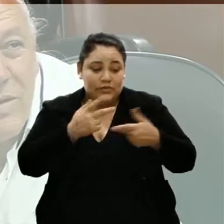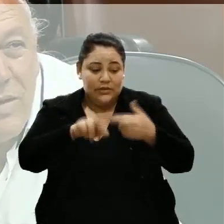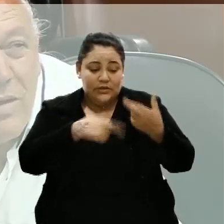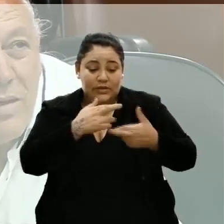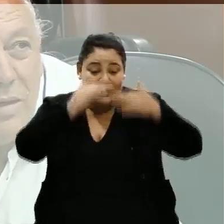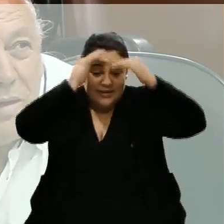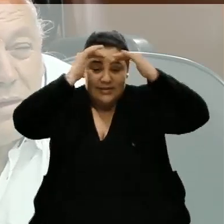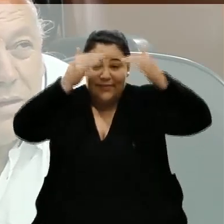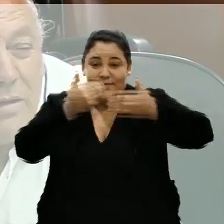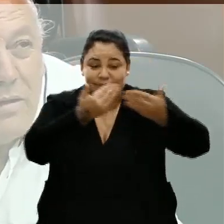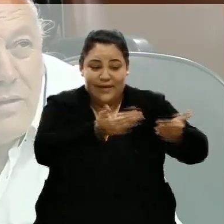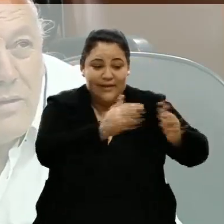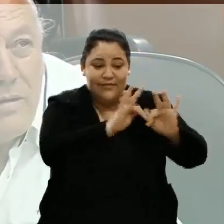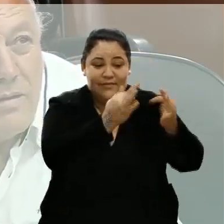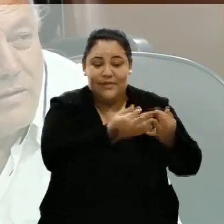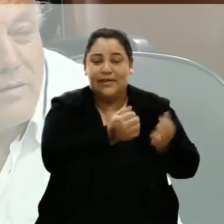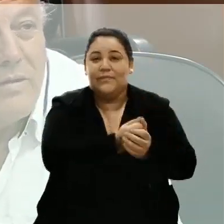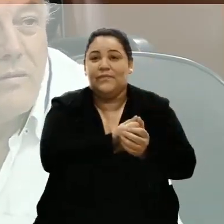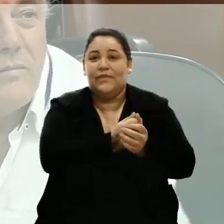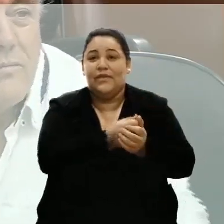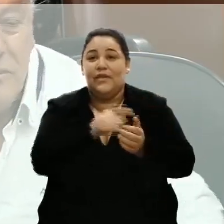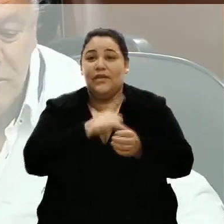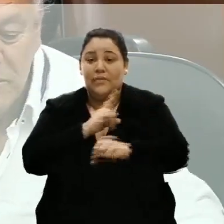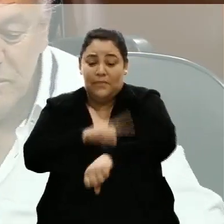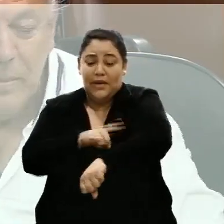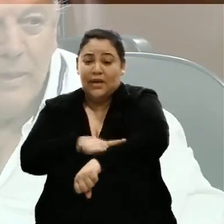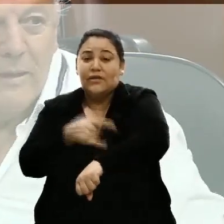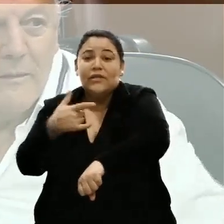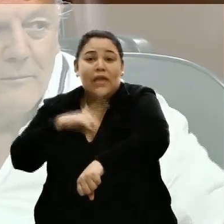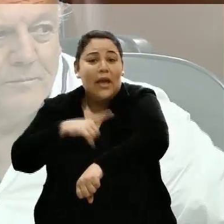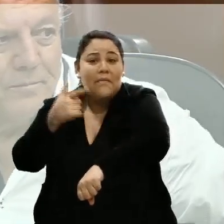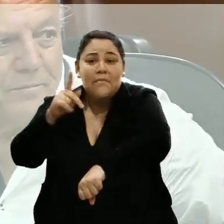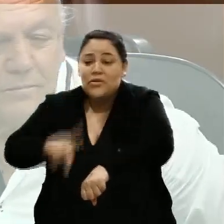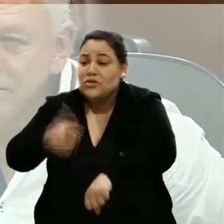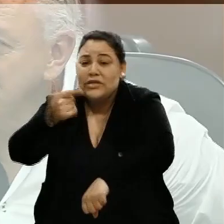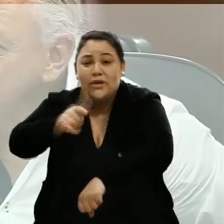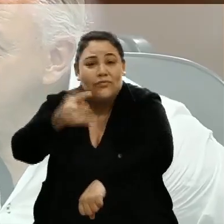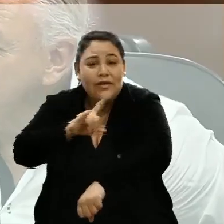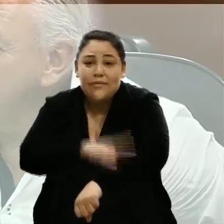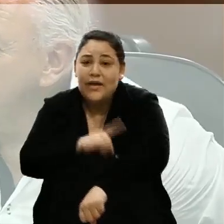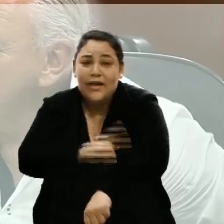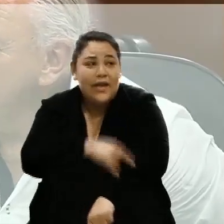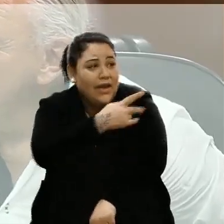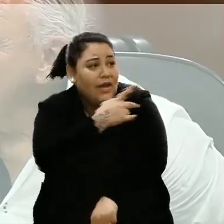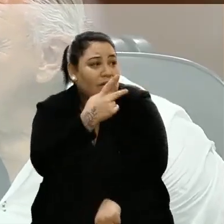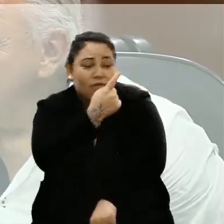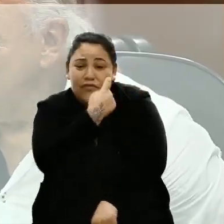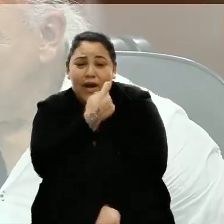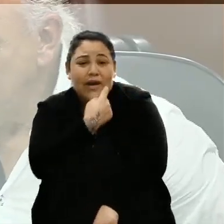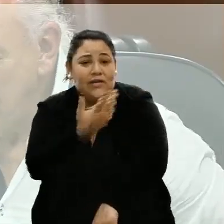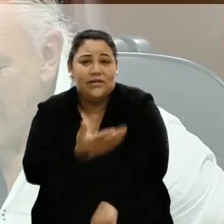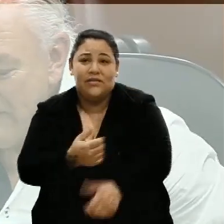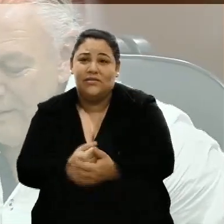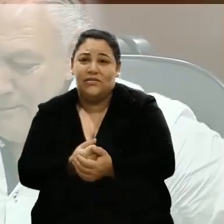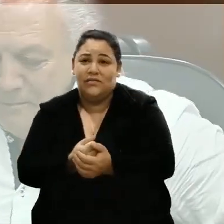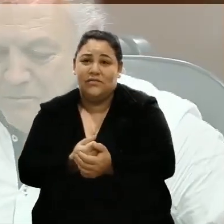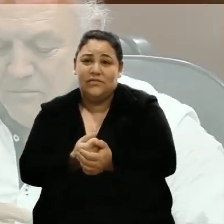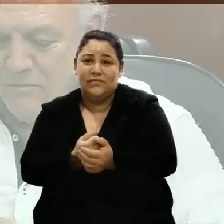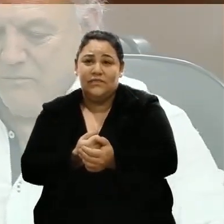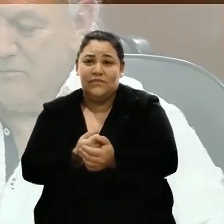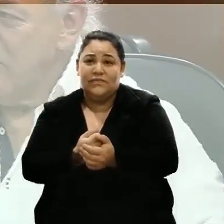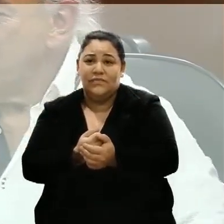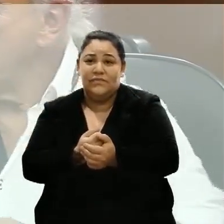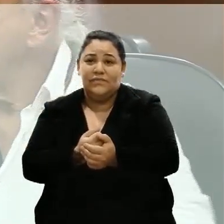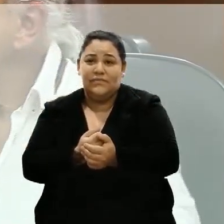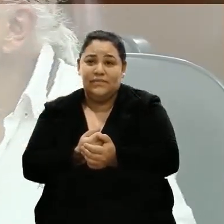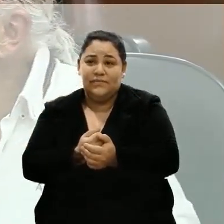eles. Madeira, tem banheiro, porque tinha pessoas que não tinham banheiro, vereador moleque. E o senhor deu banheiro para aquelas pessoas, Secretaria de Habitação, vocês